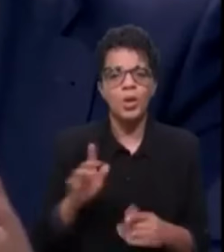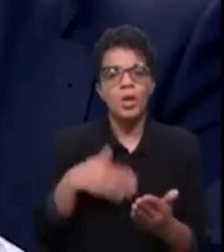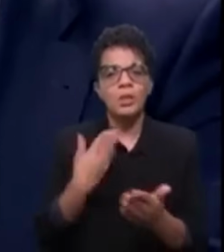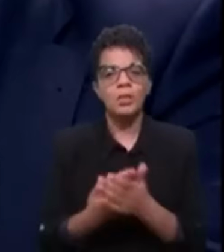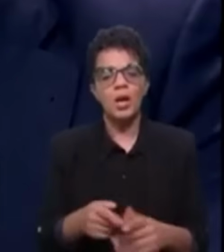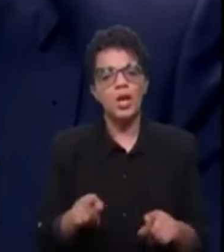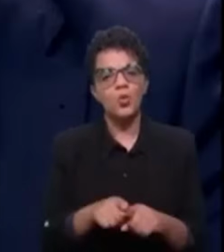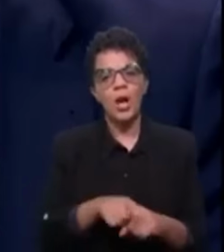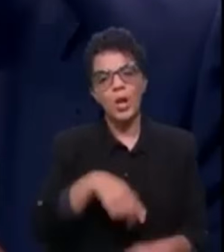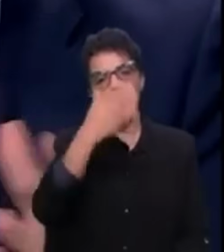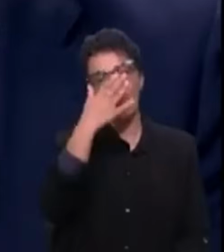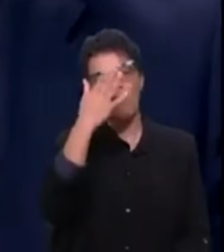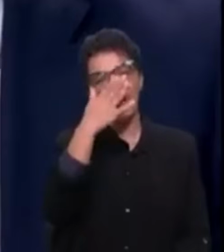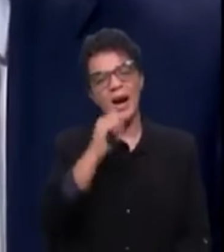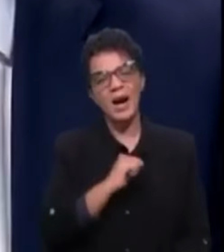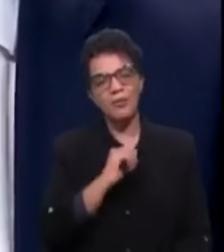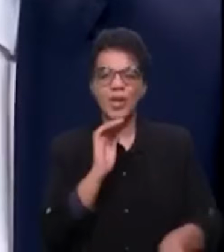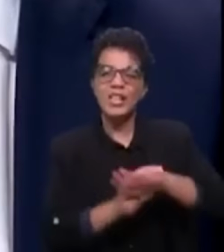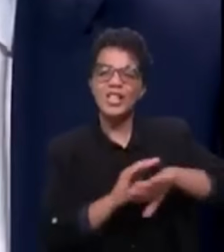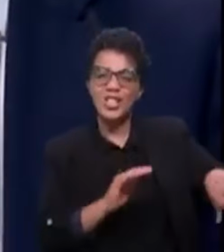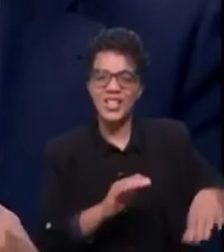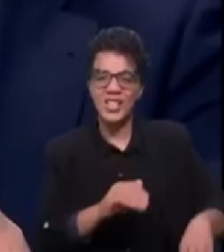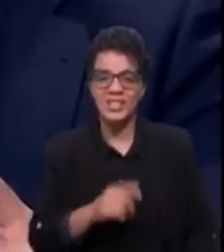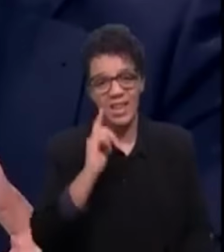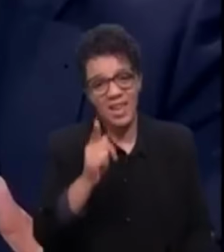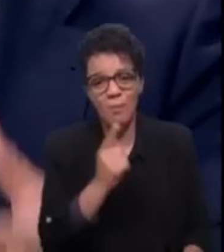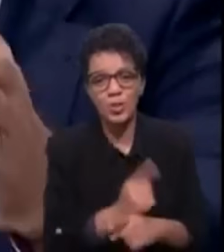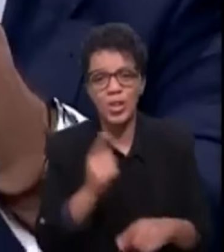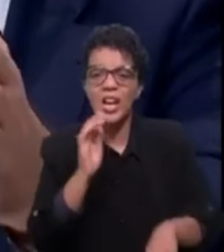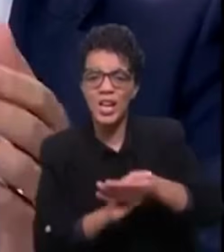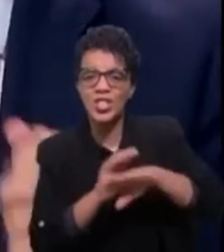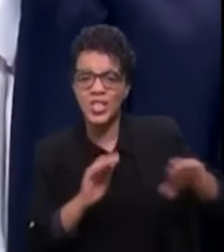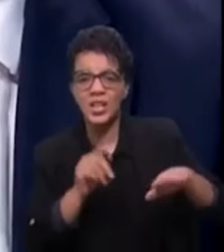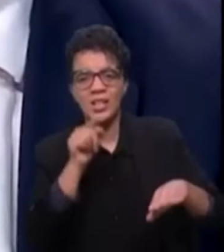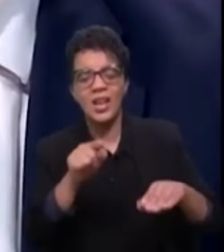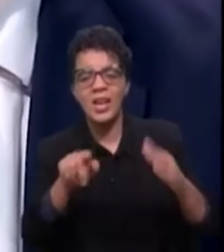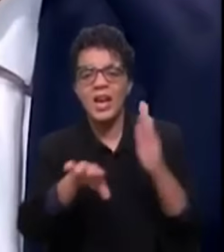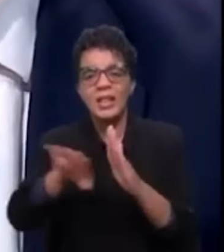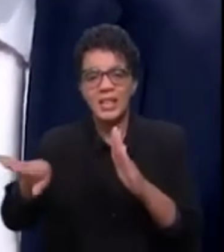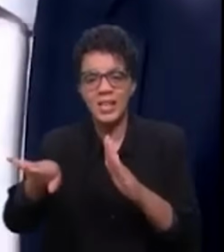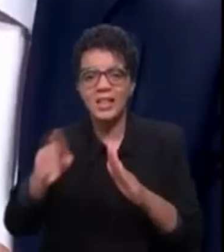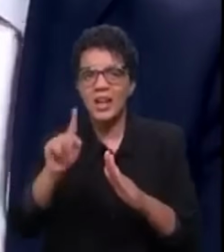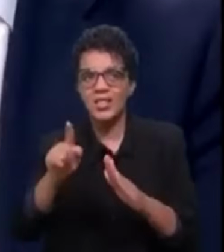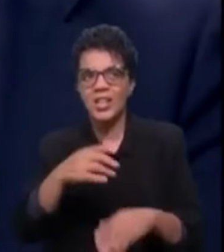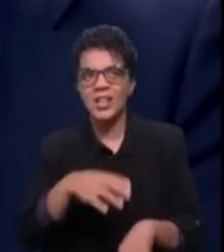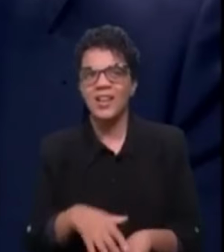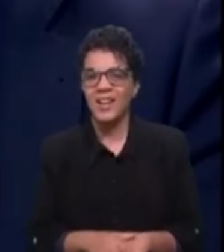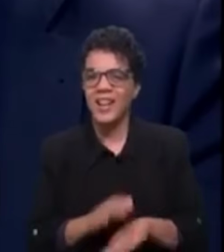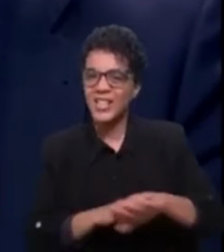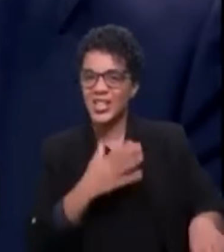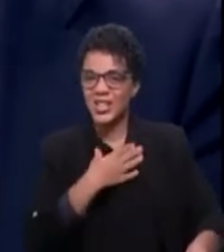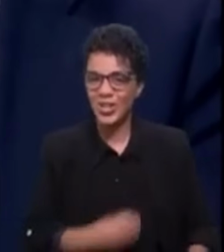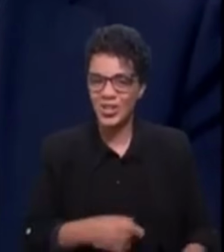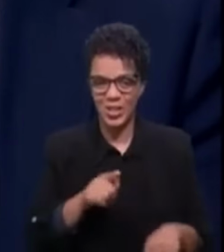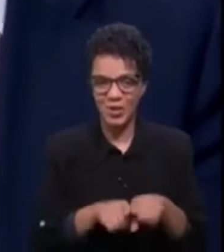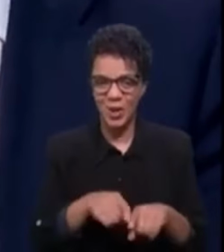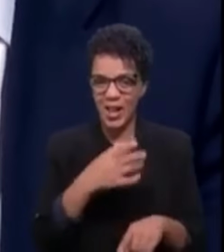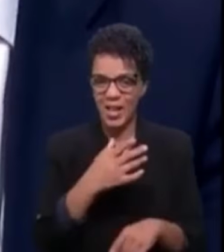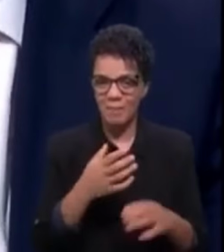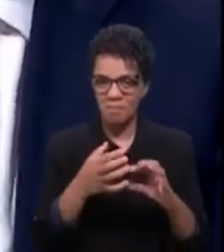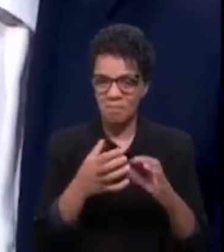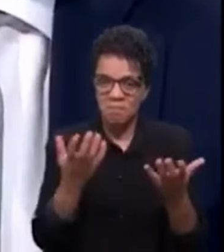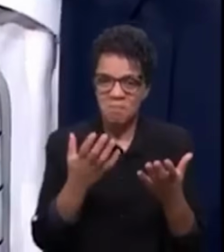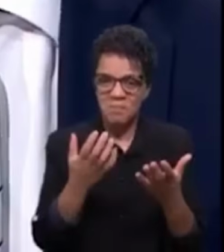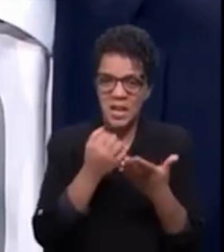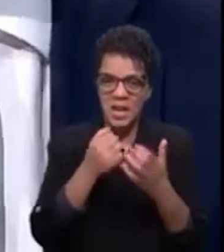idiota útil da esquerda deixa-me dizer-lhe Isto assim sabe porquê Porque a esquerda Esta é a direita que a esquerda gosta é a direita que nunca se coliga com ninguém que nunca terá uma